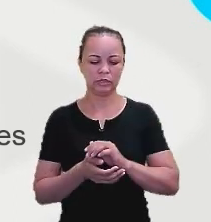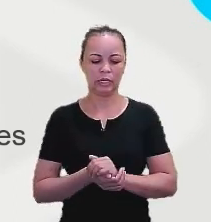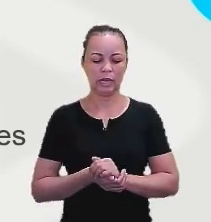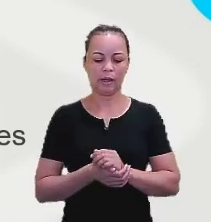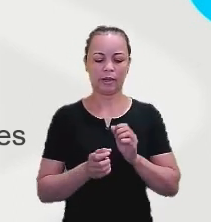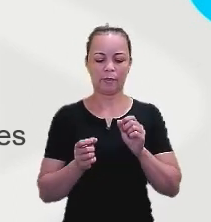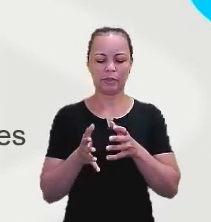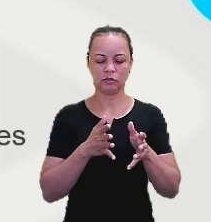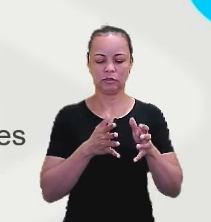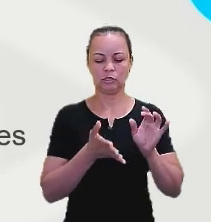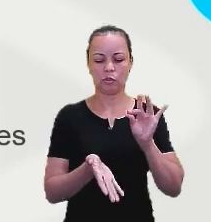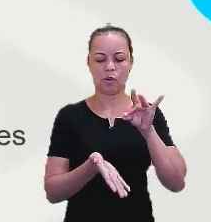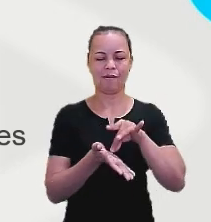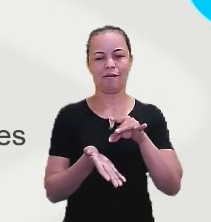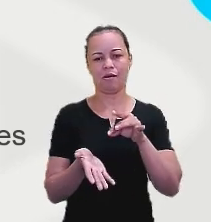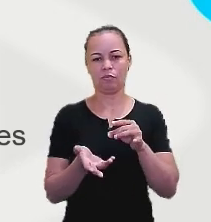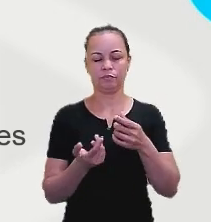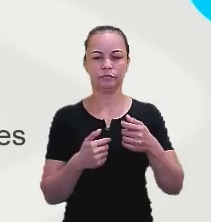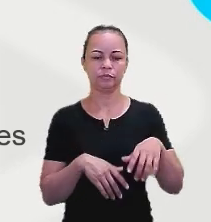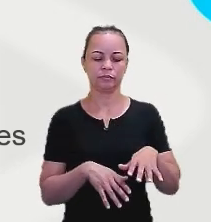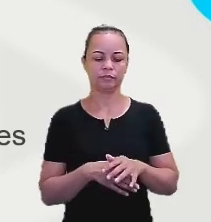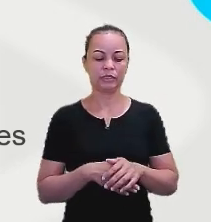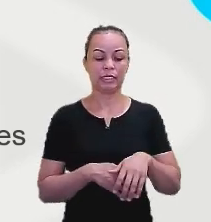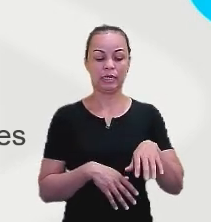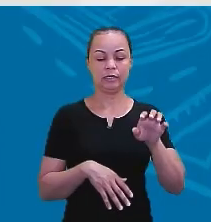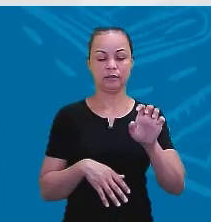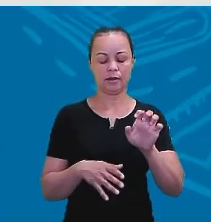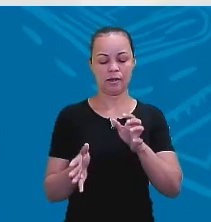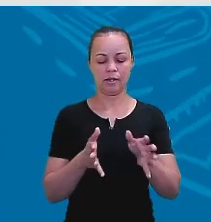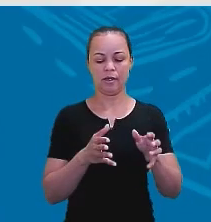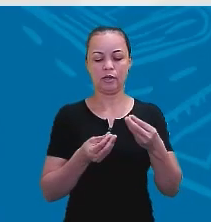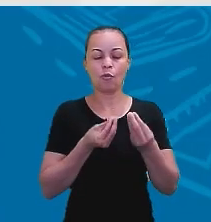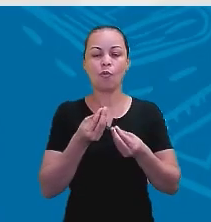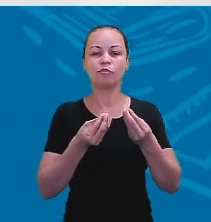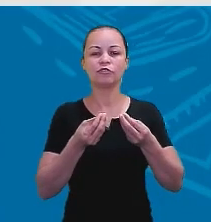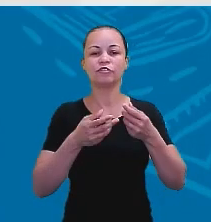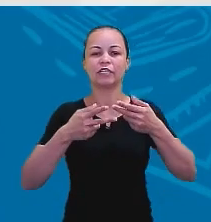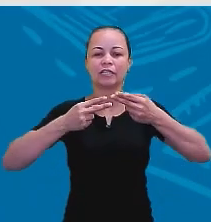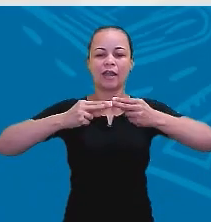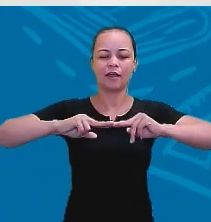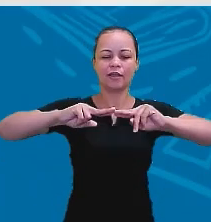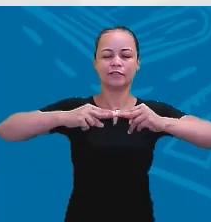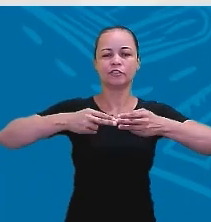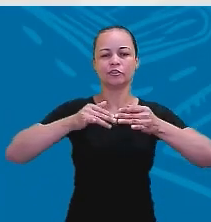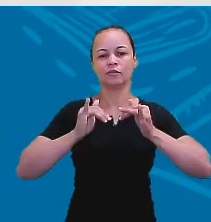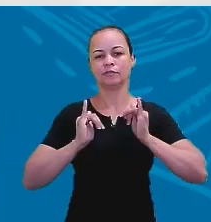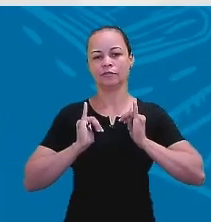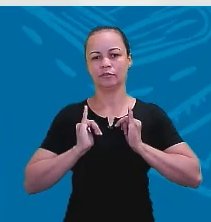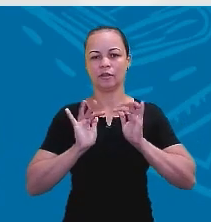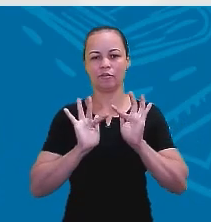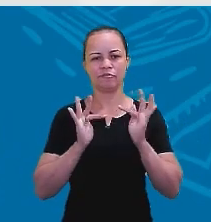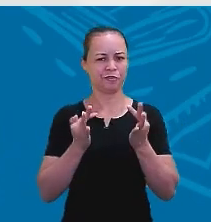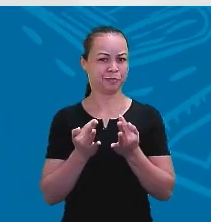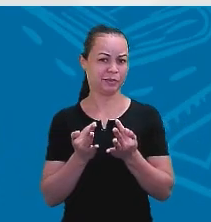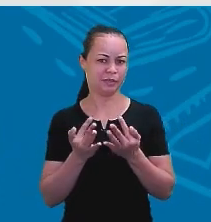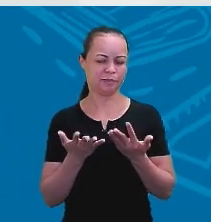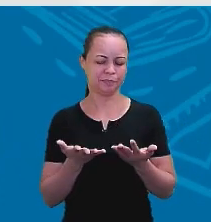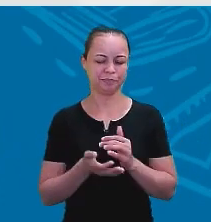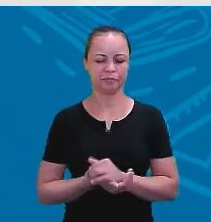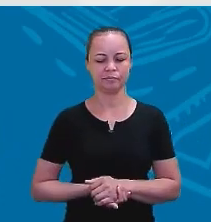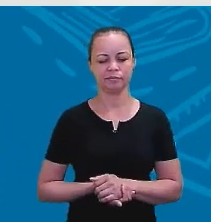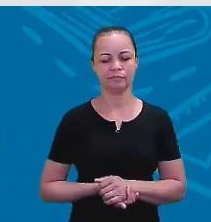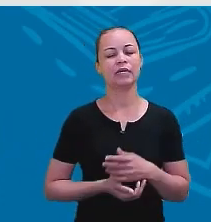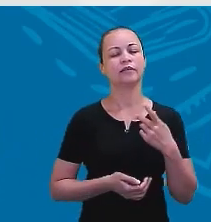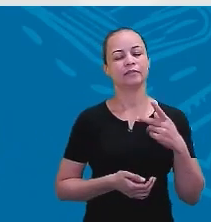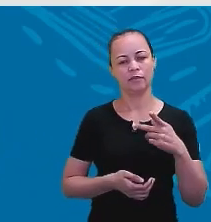computadores com a rede caseira de descanso da família. Bom, trata-se aí de uma polissemia, ou